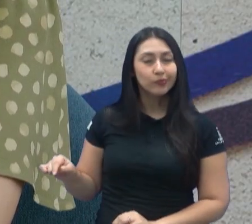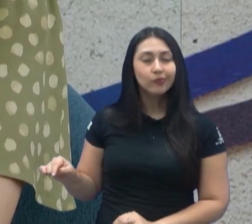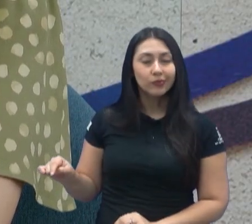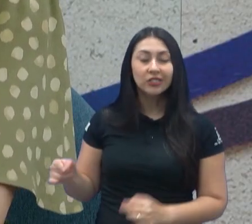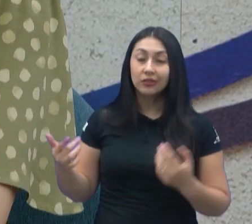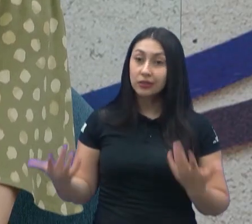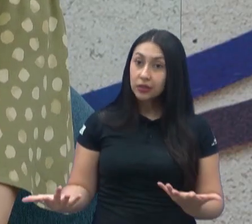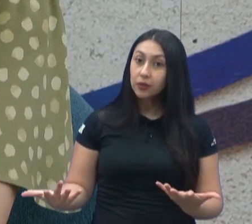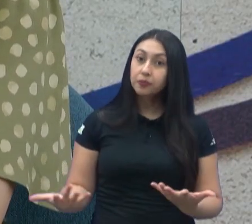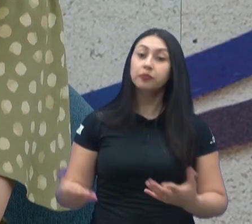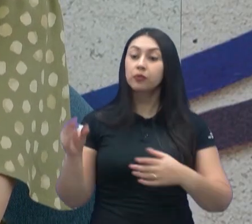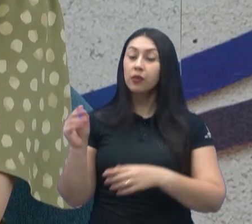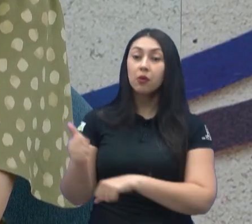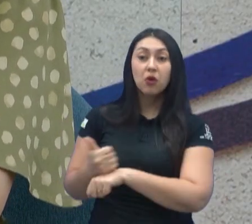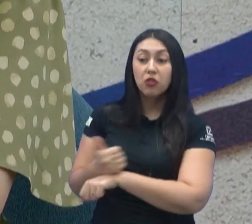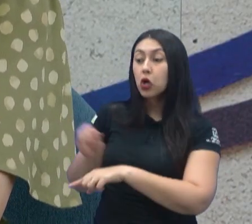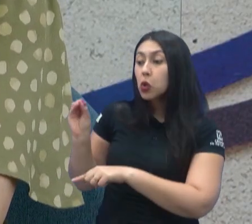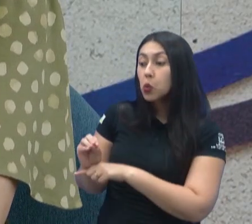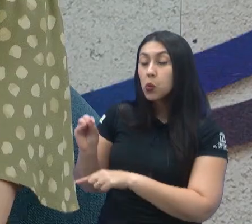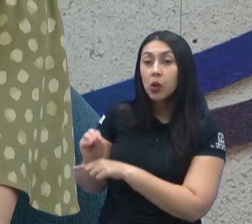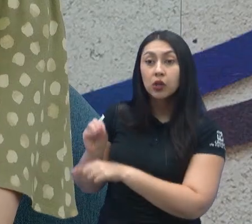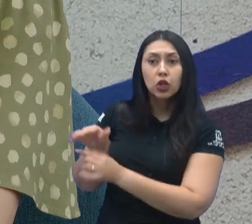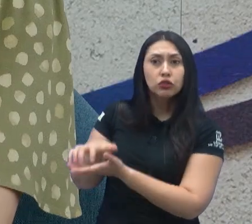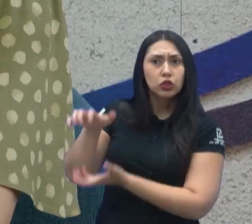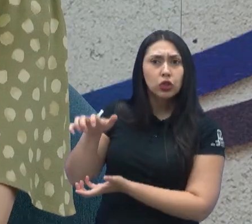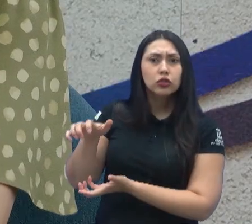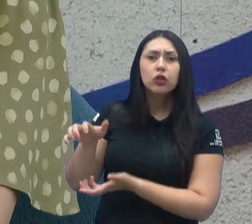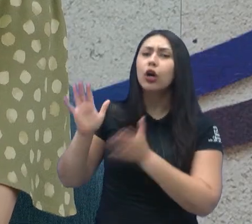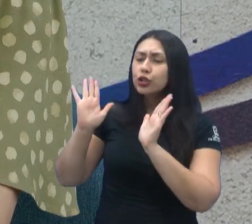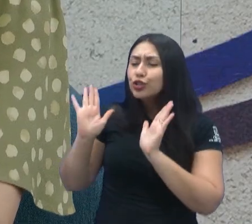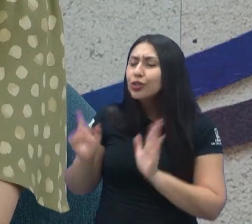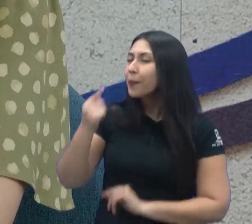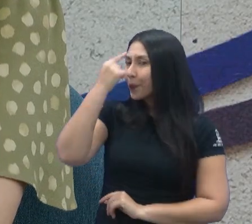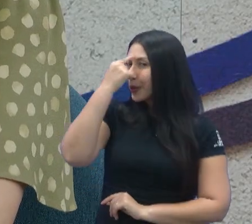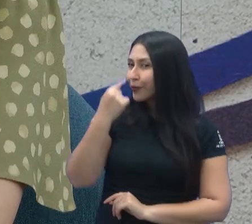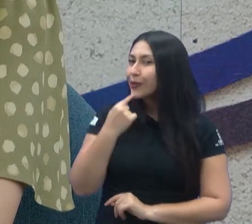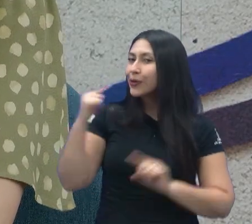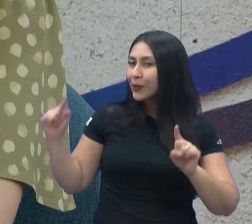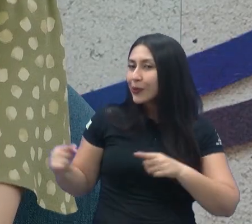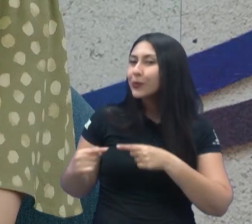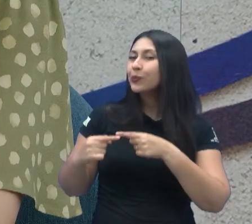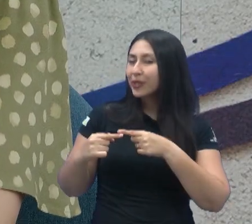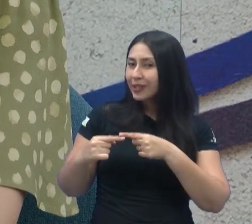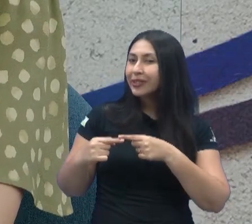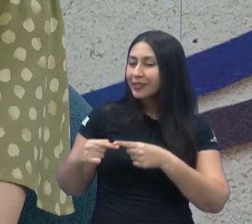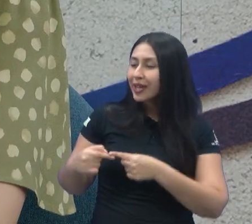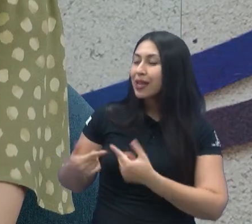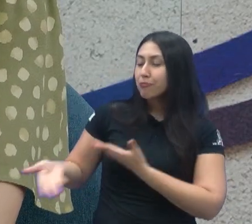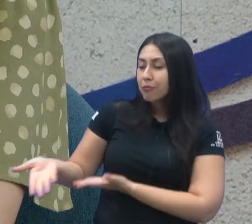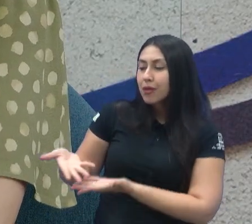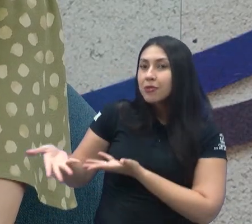Então, cuidadores de pessoas idosas geralmente são pessoas que têm essa aptidão, esse perfil, né, para conviver com